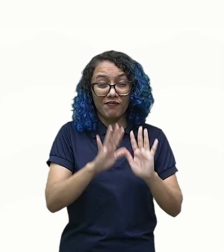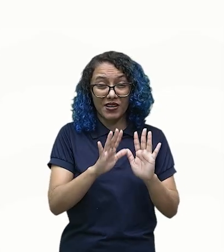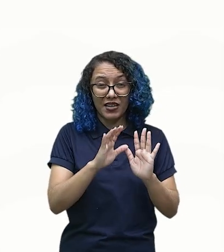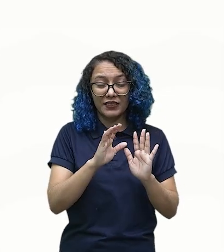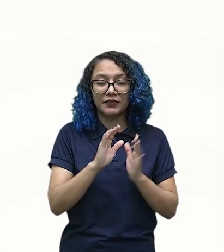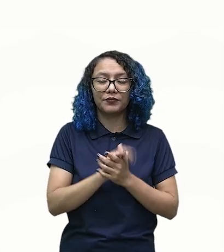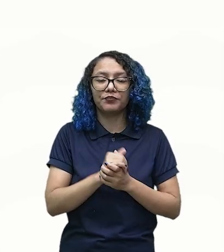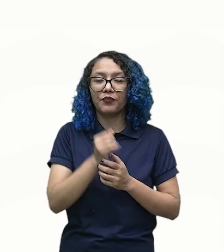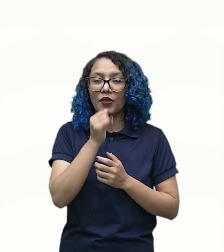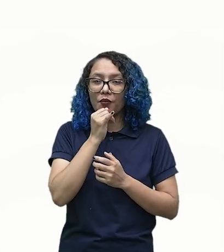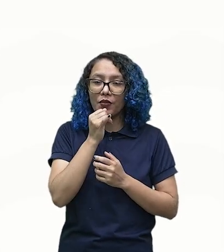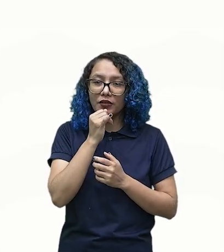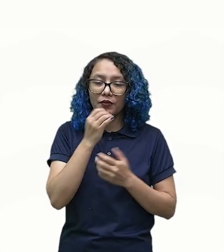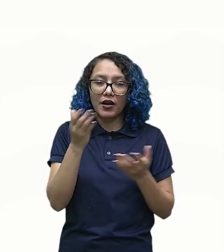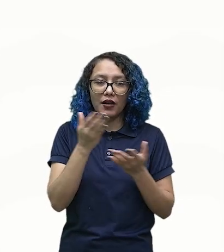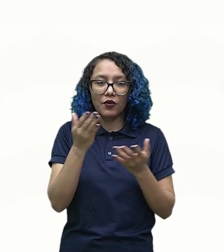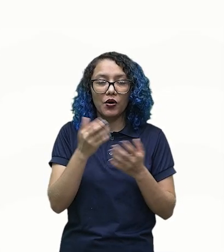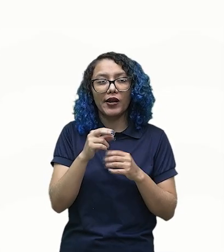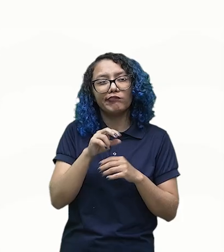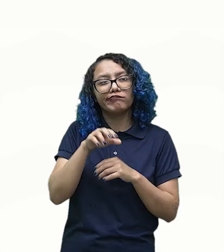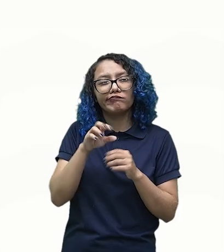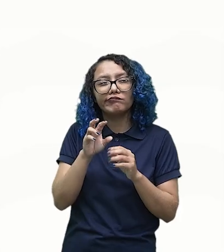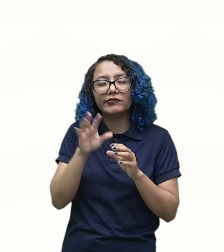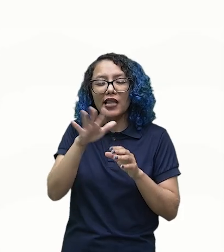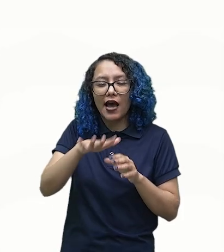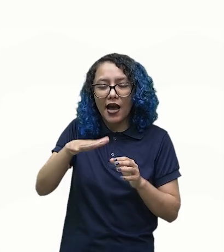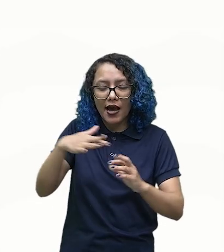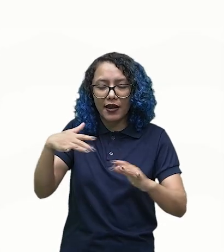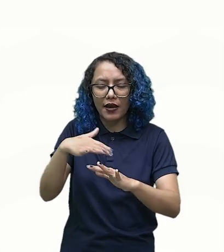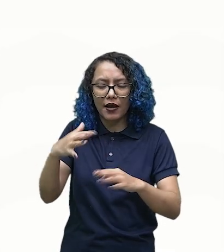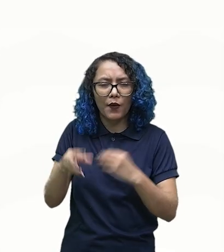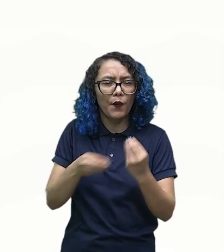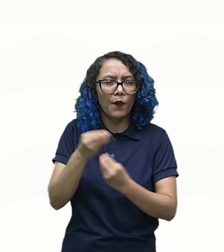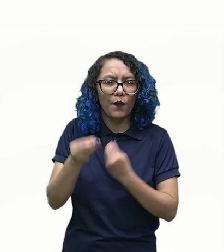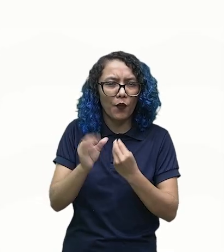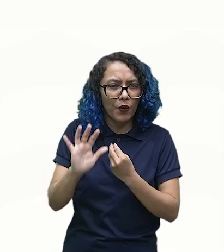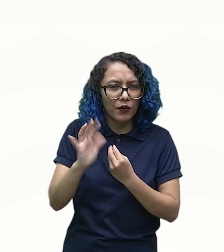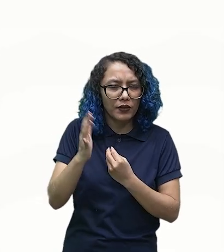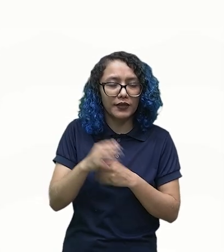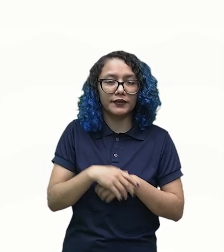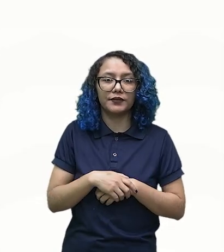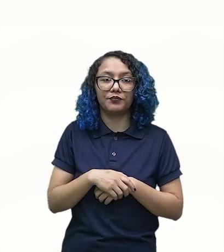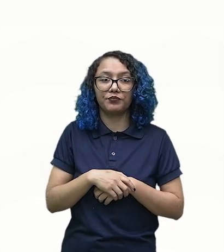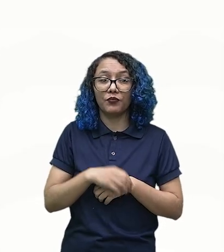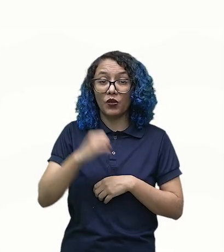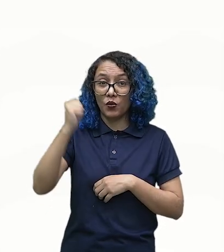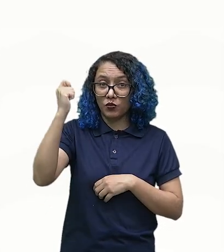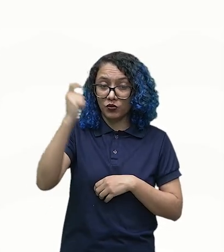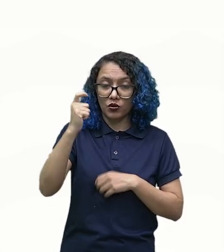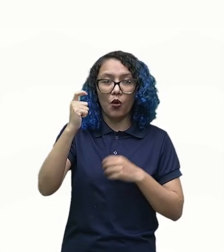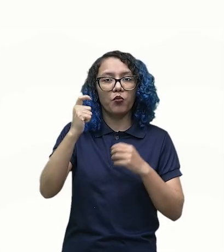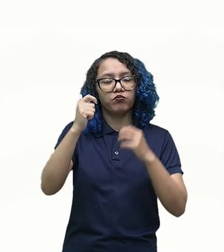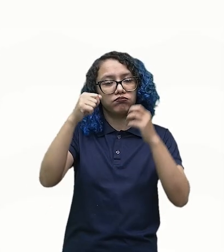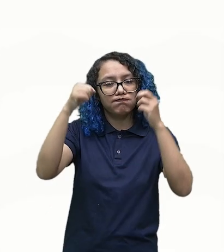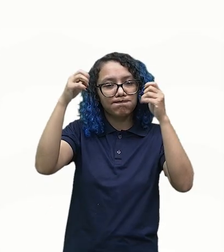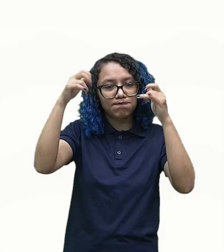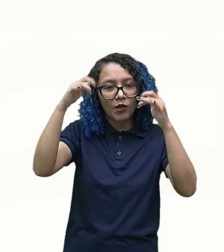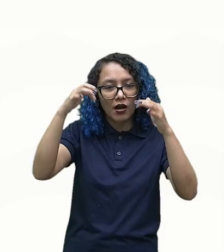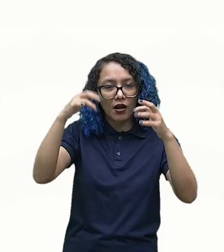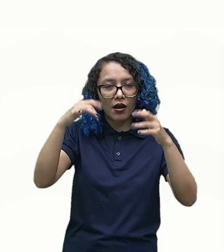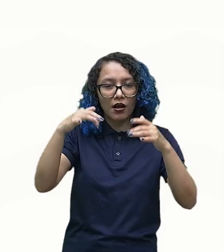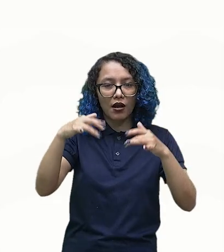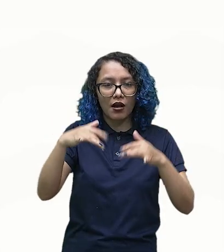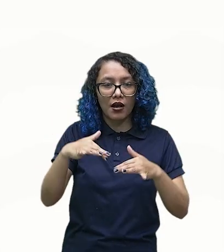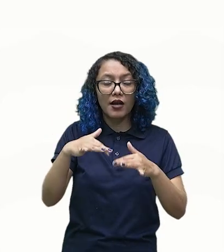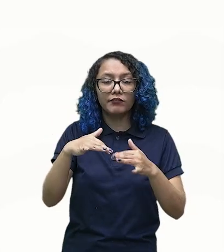nós percebemos e consideramos centros urbanos, o que está acontecendo? A energia solar, ela chega, só que